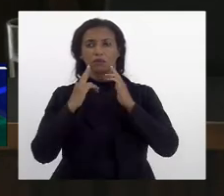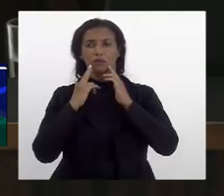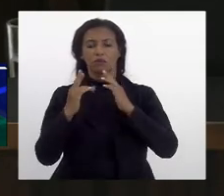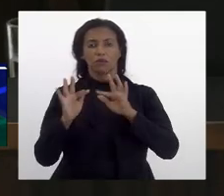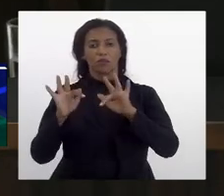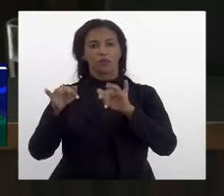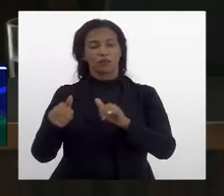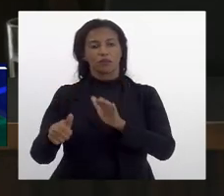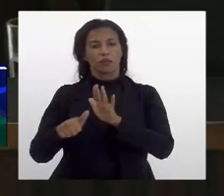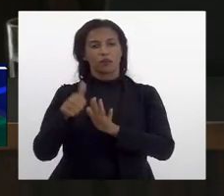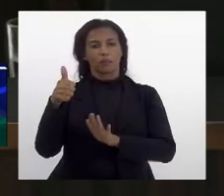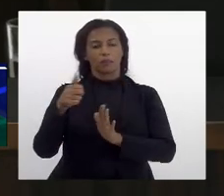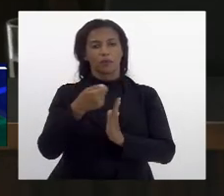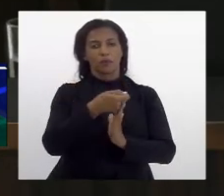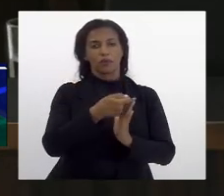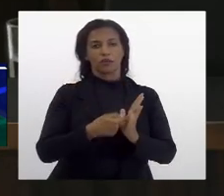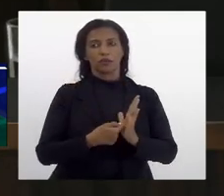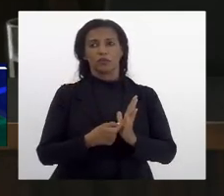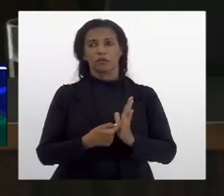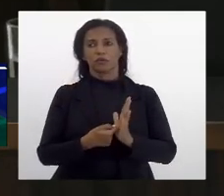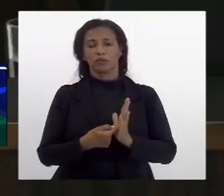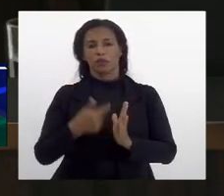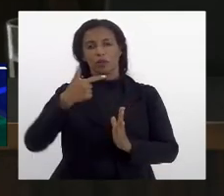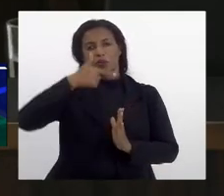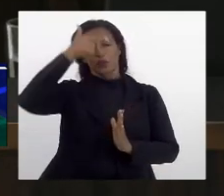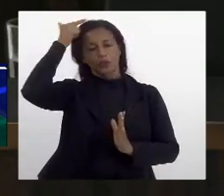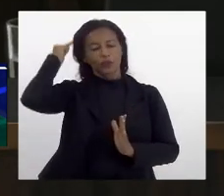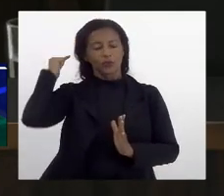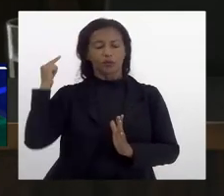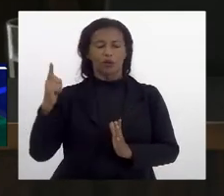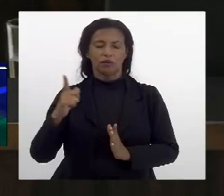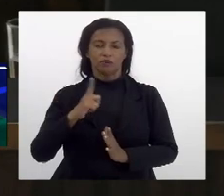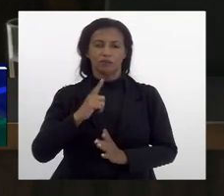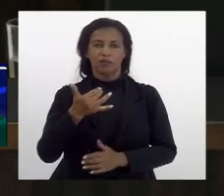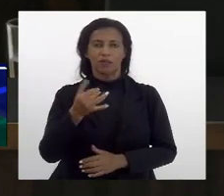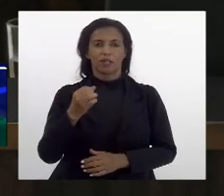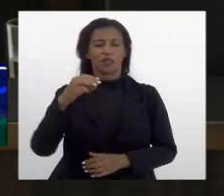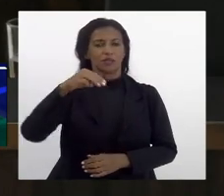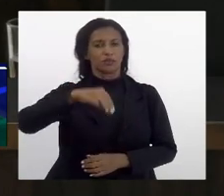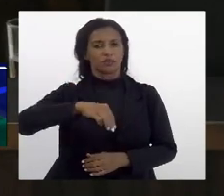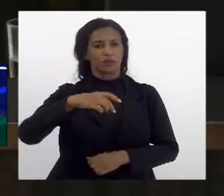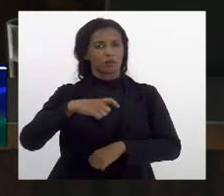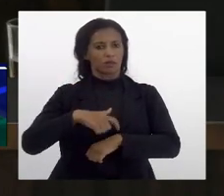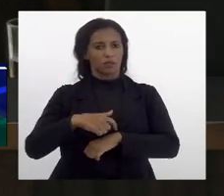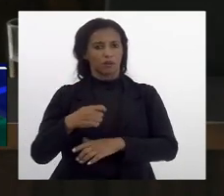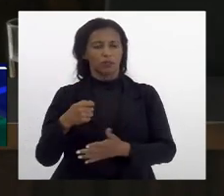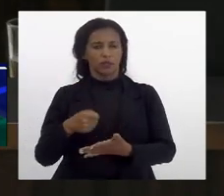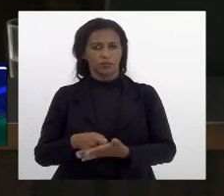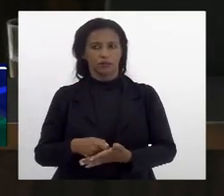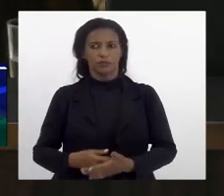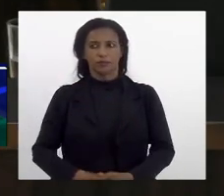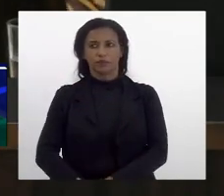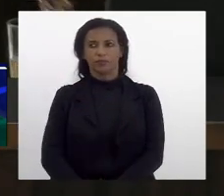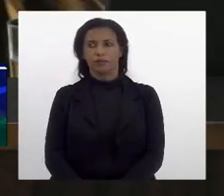e o primeiro orador escrito é o nobre deputado Luiz Paulo vossa excelência dispõe de 10 minutos no tempo regimental